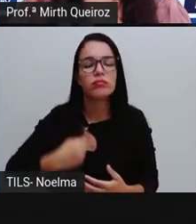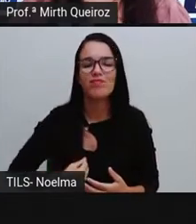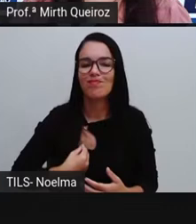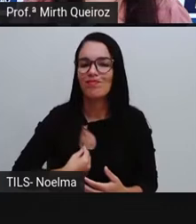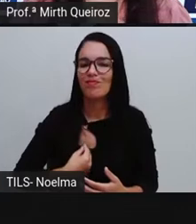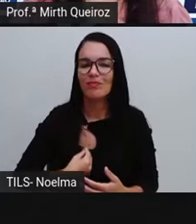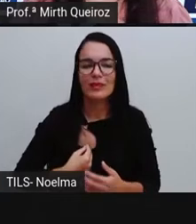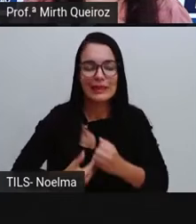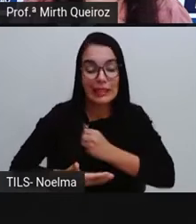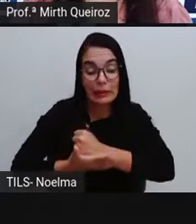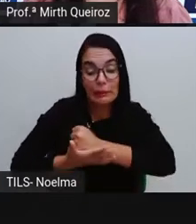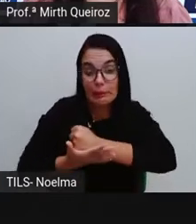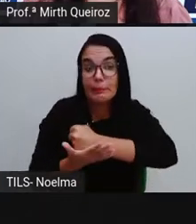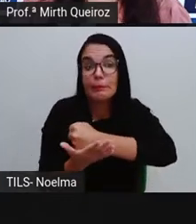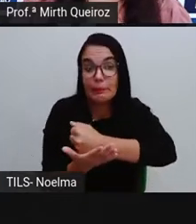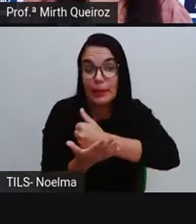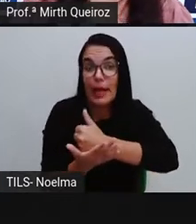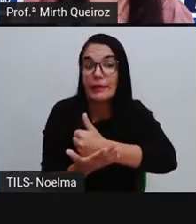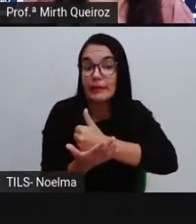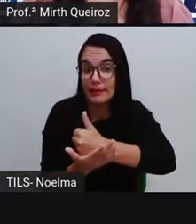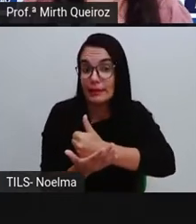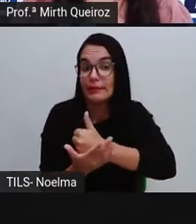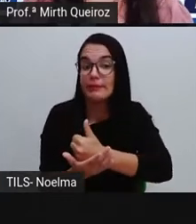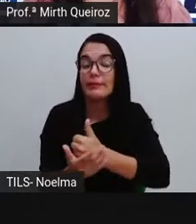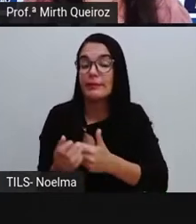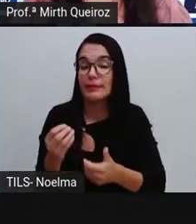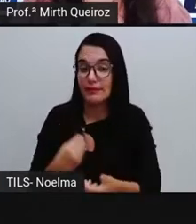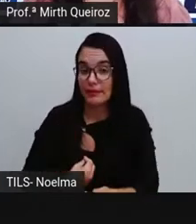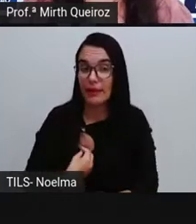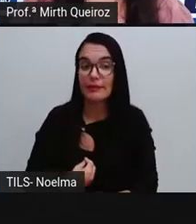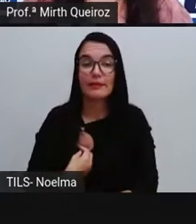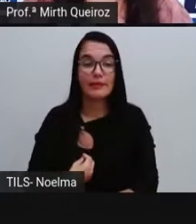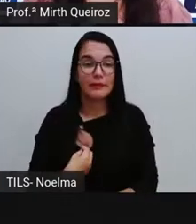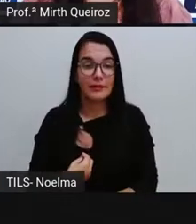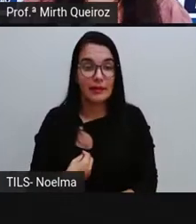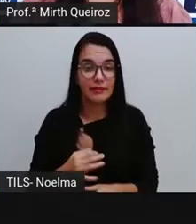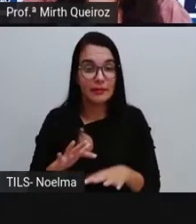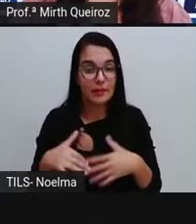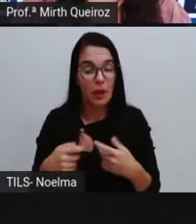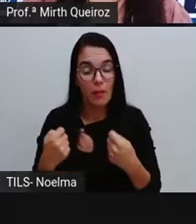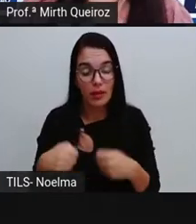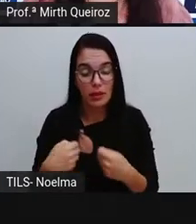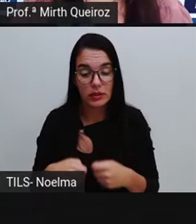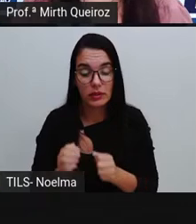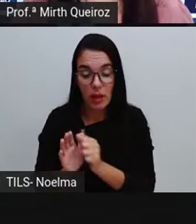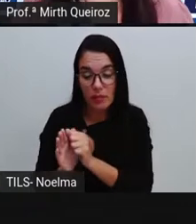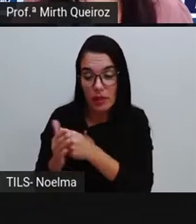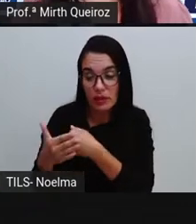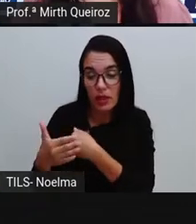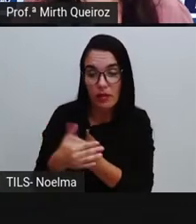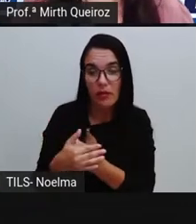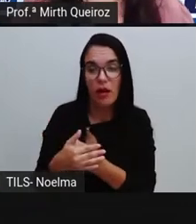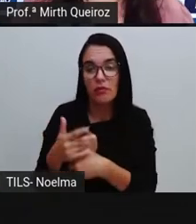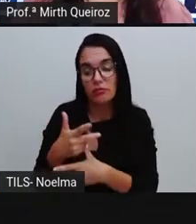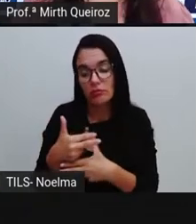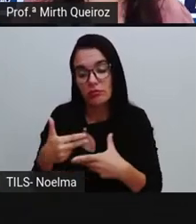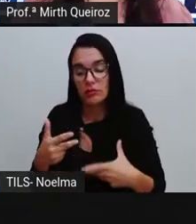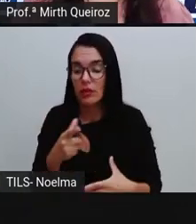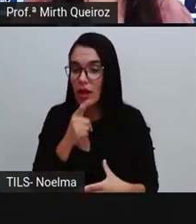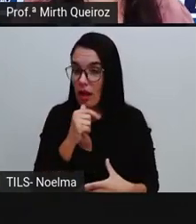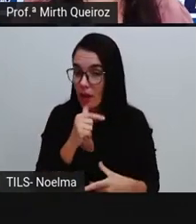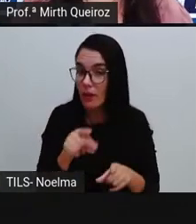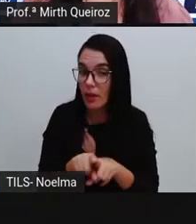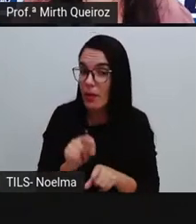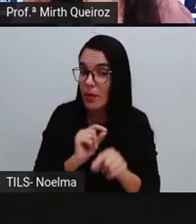Ela é fonte de vida, né? E preservar esses recursos hídricos é preservar também a nossa existência,